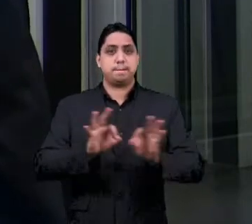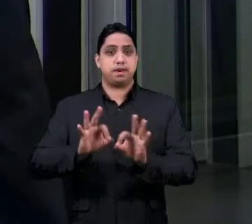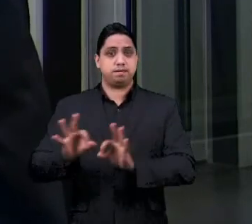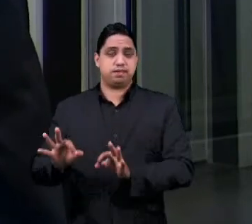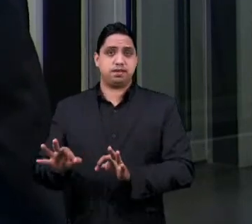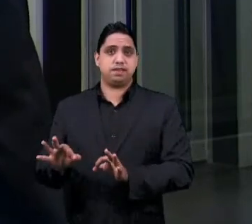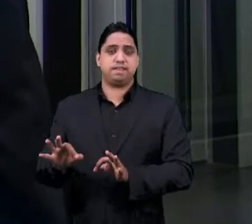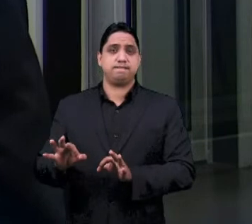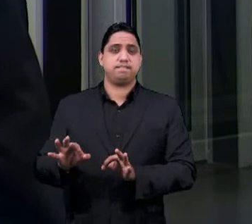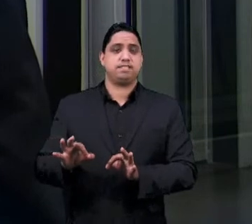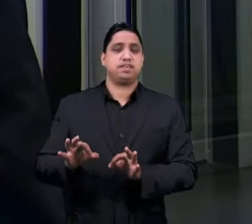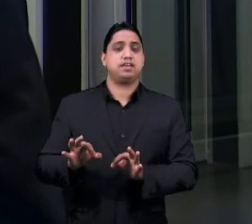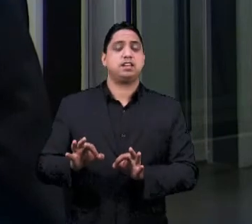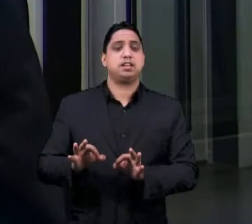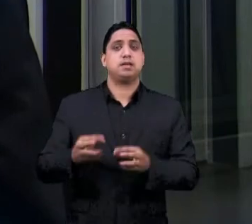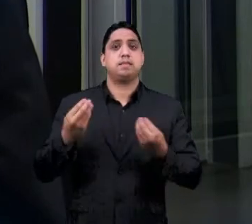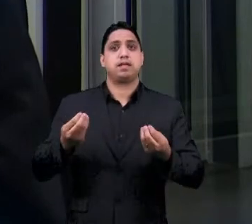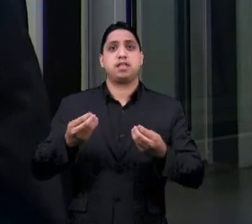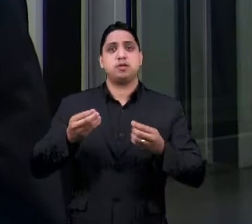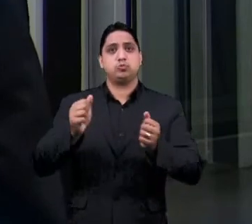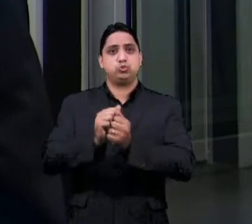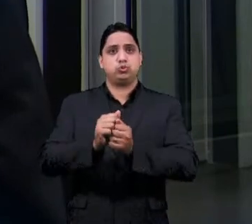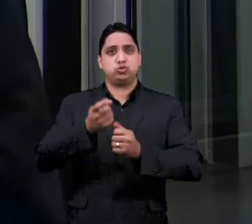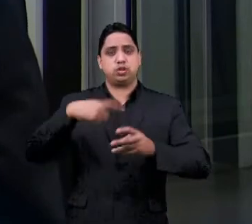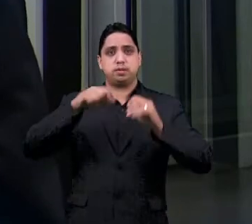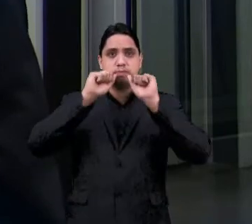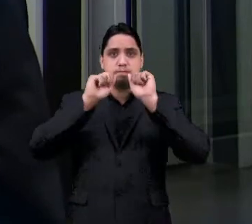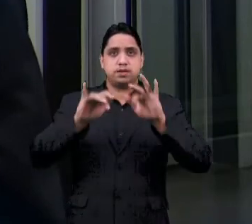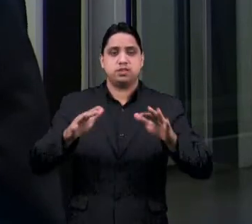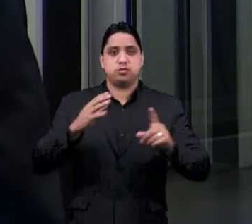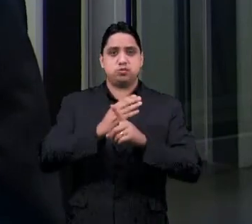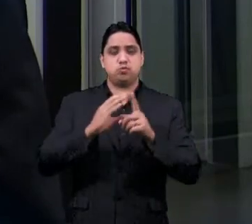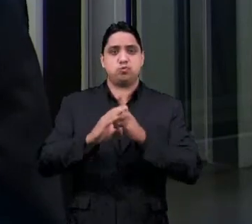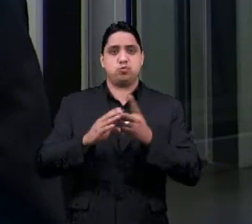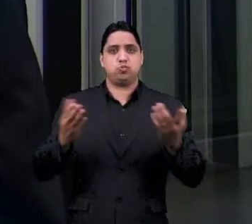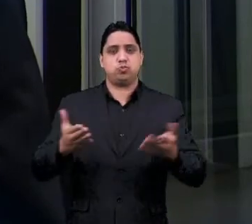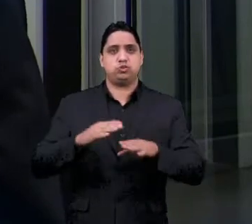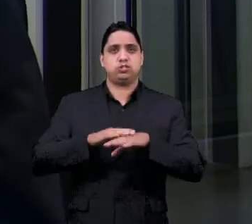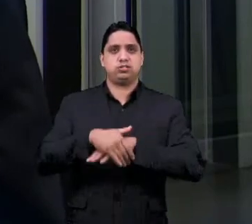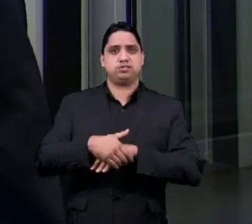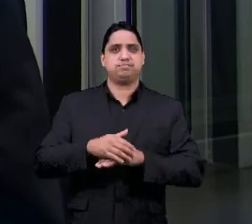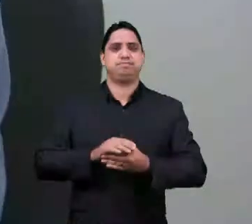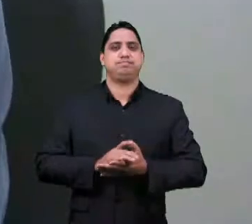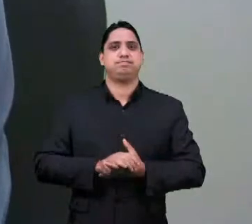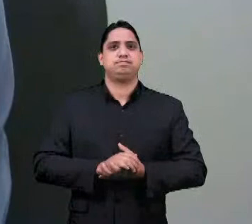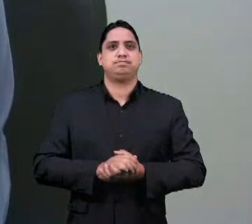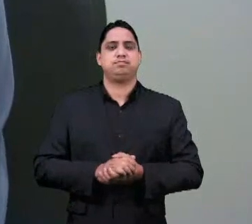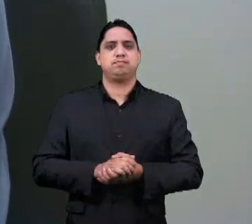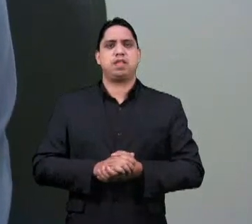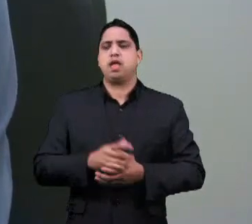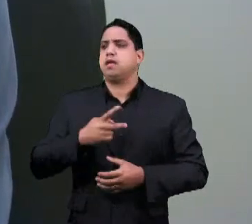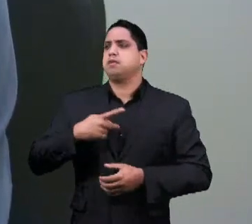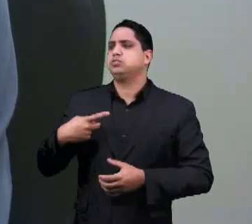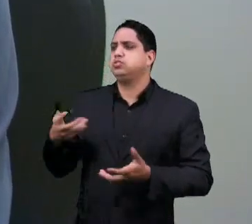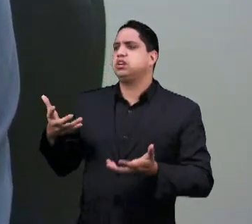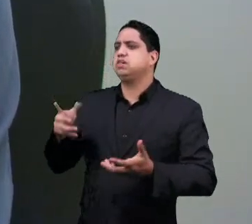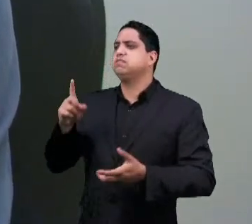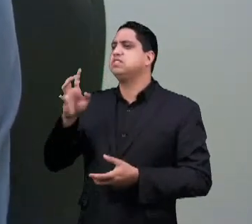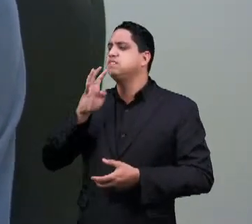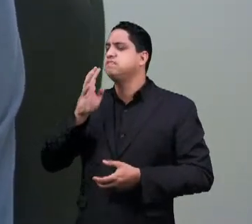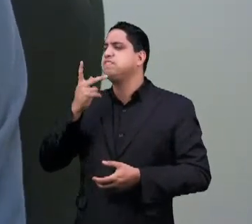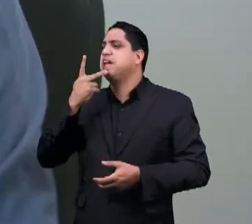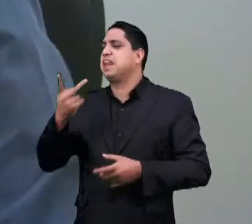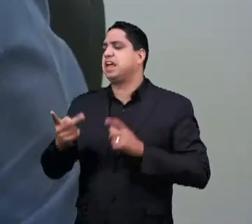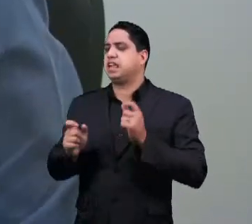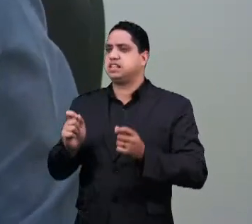para recebermos a bênção juntos, né, no culto dessa noite, que a bênção é para todos nós. Pastor, gostaria que o senhor contasse para nós e